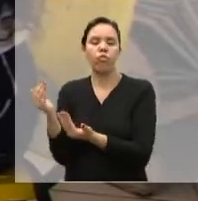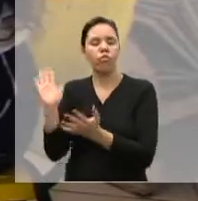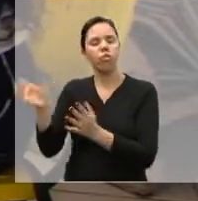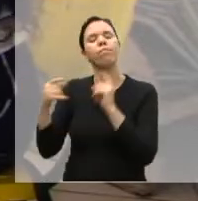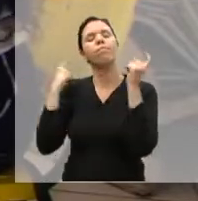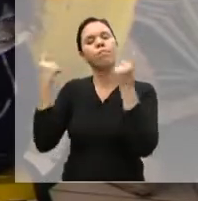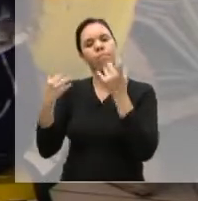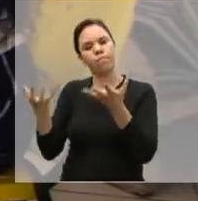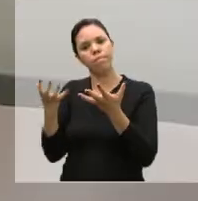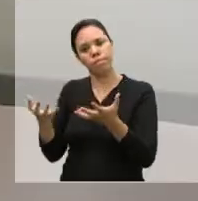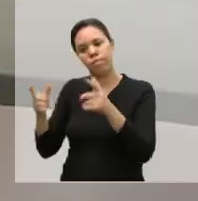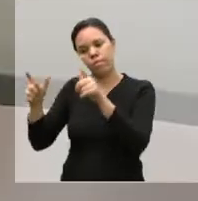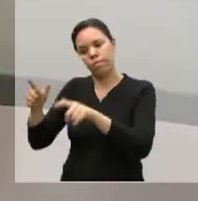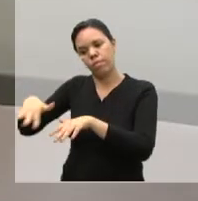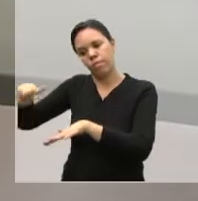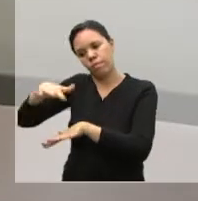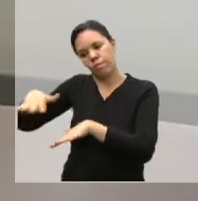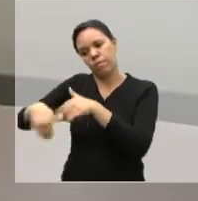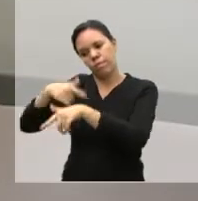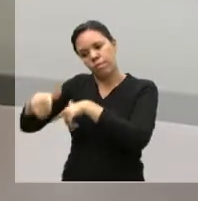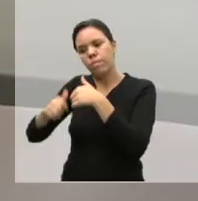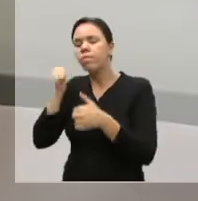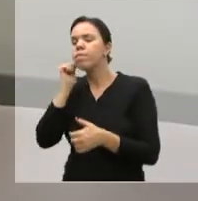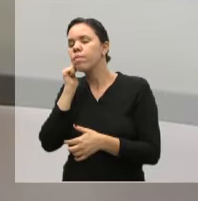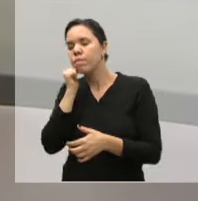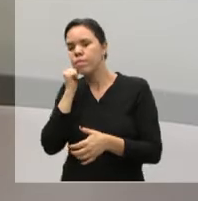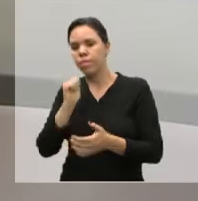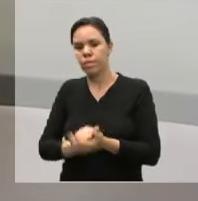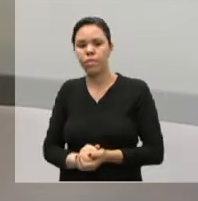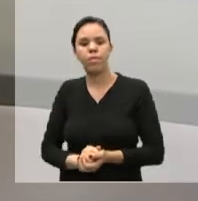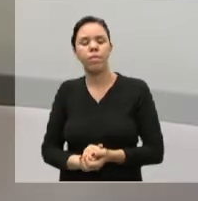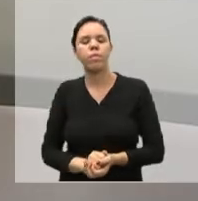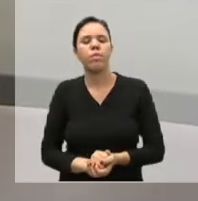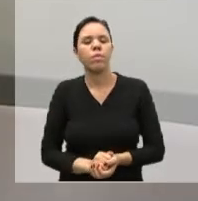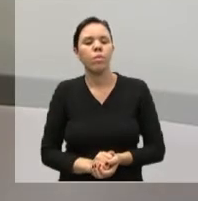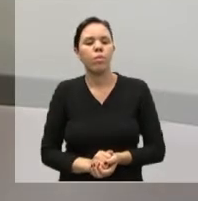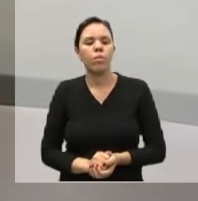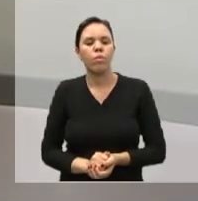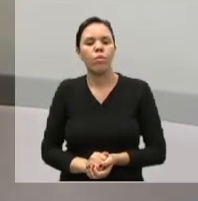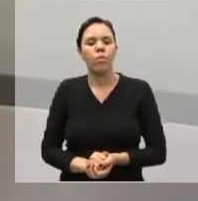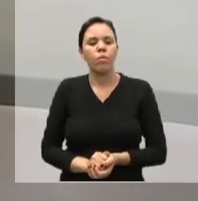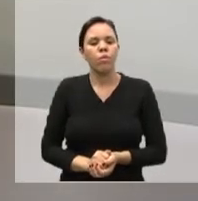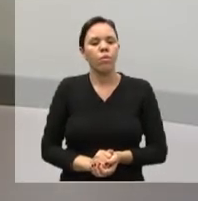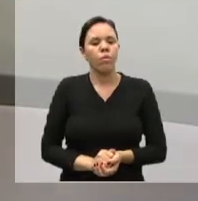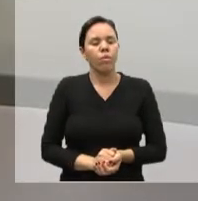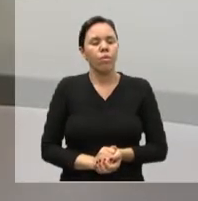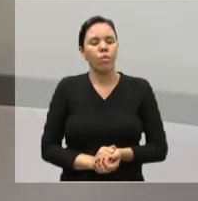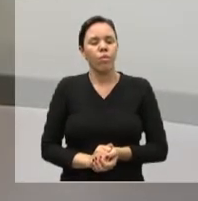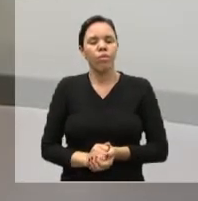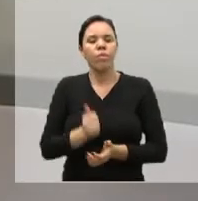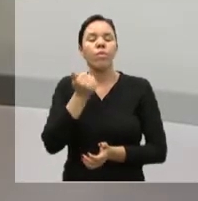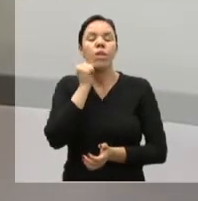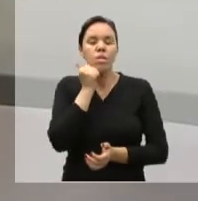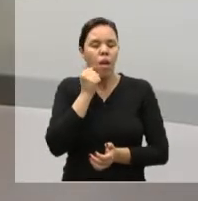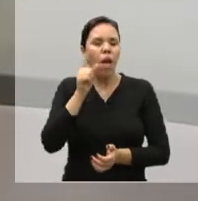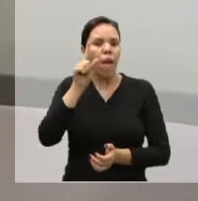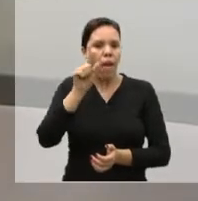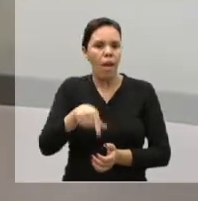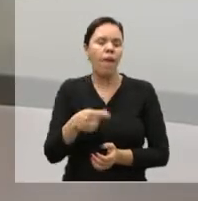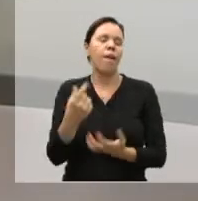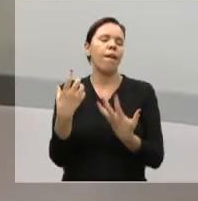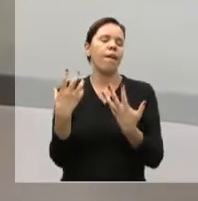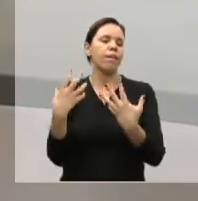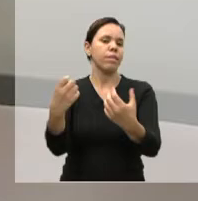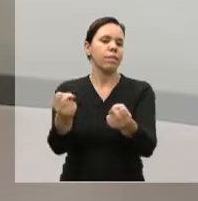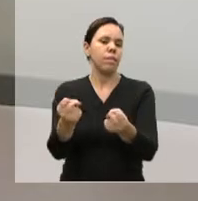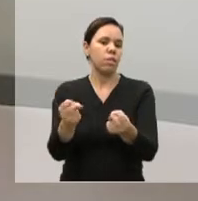meio científico. A ciência, ela é considerada assim para meninos, né? Para